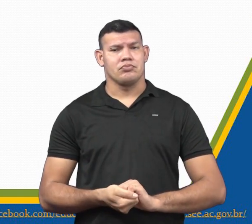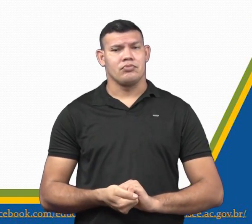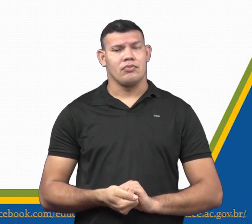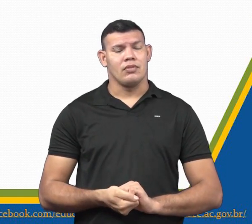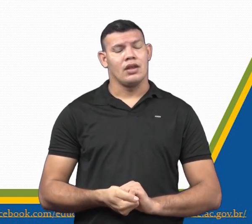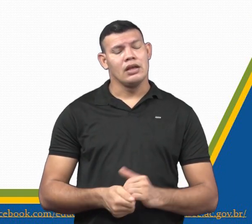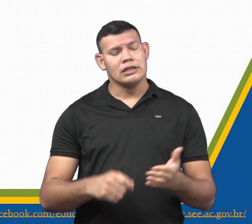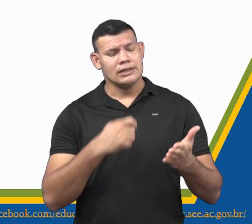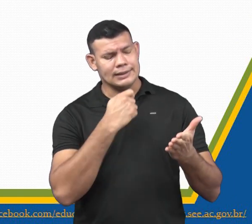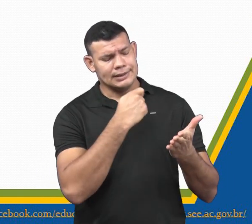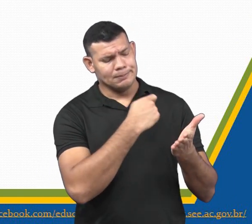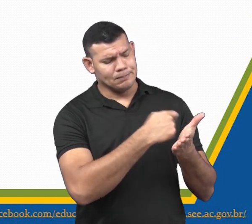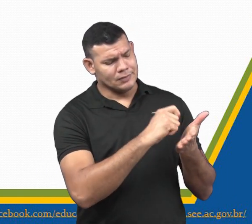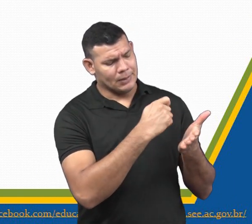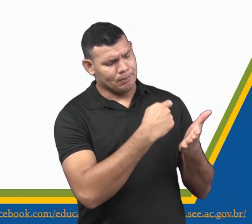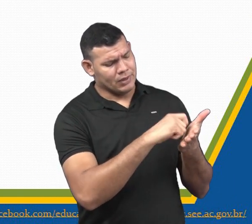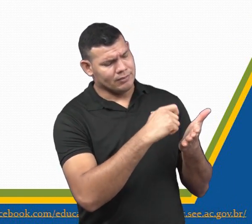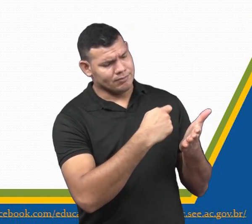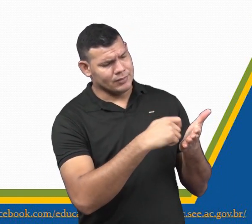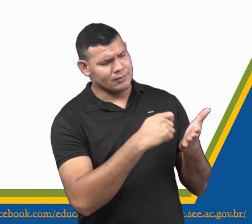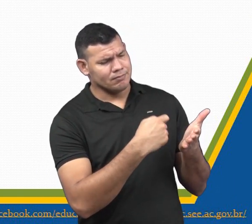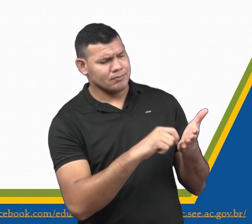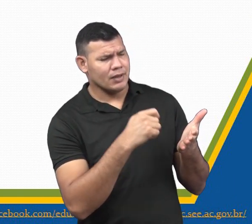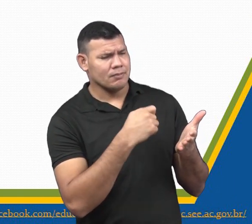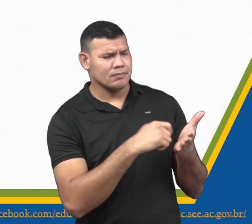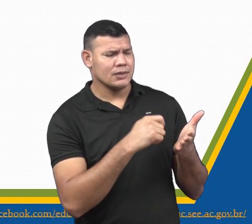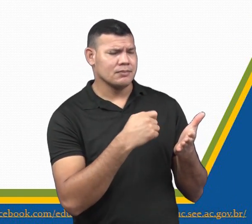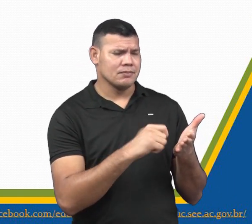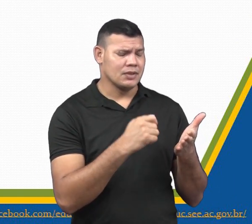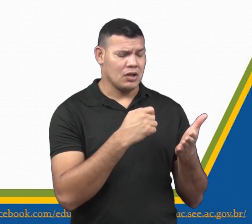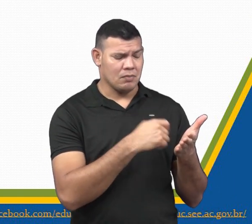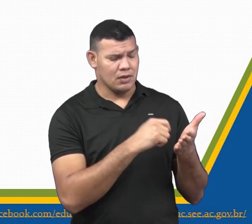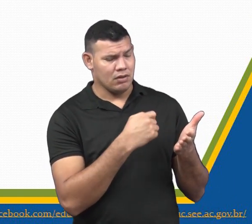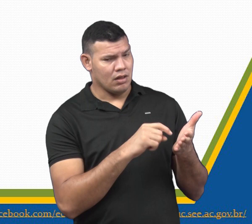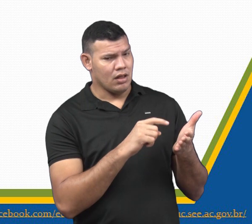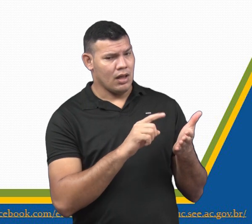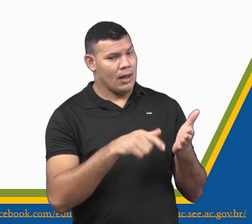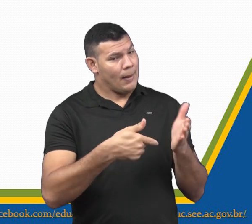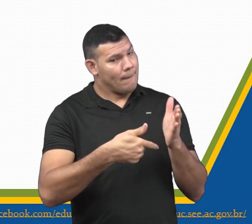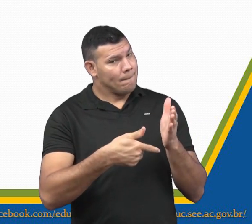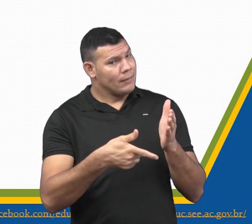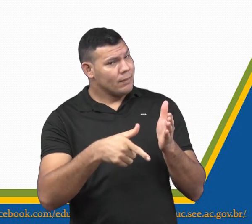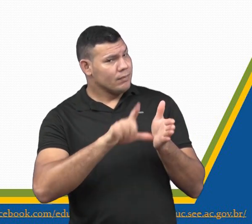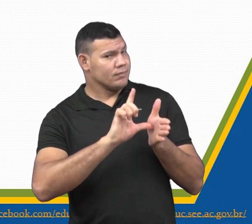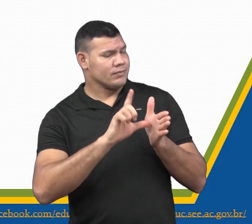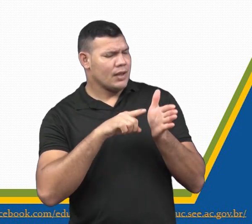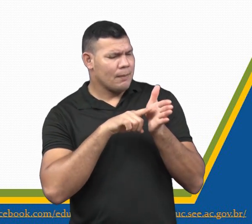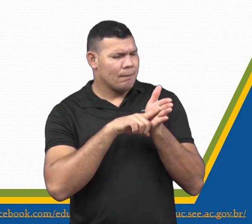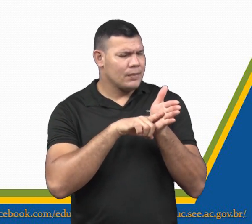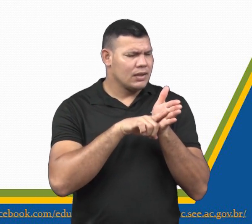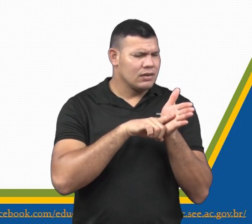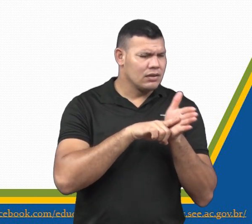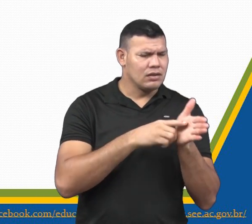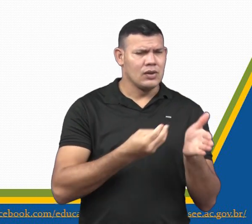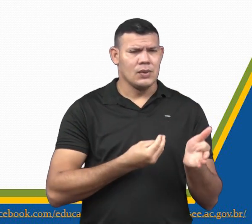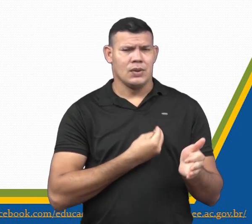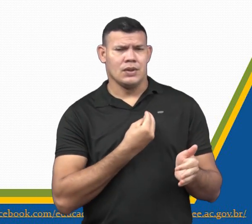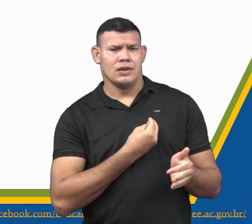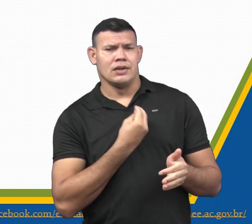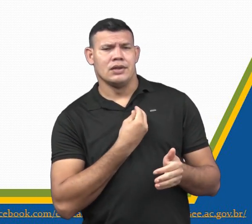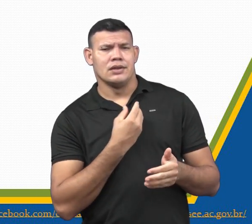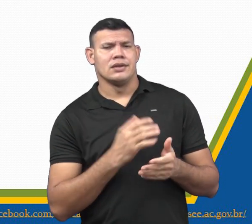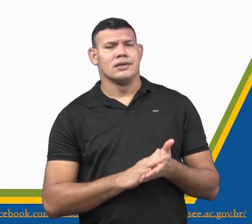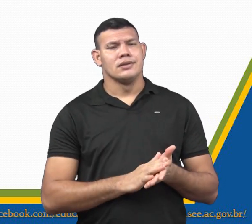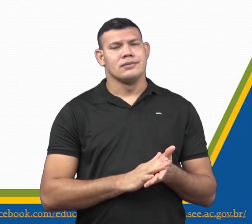Começa a escrever sua autobiografia pesquisando sobre sua própria vida. Para facilitar, escreva a linha